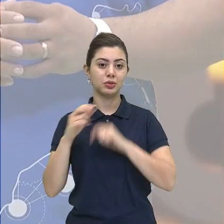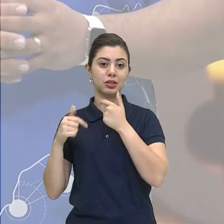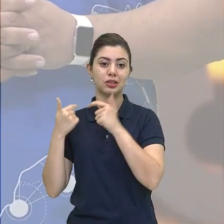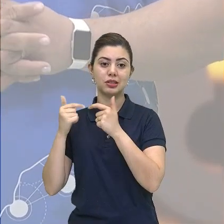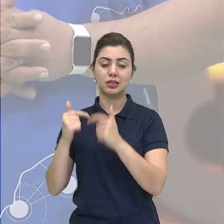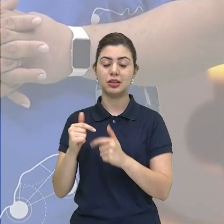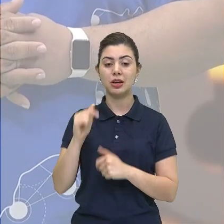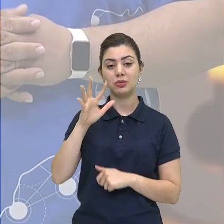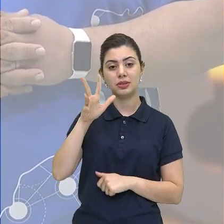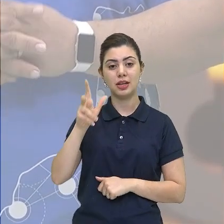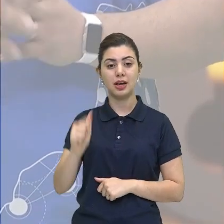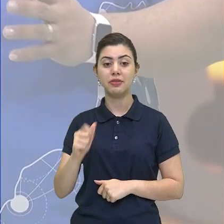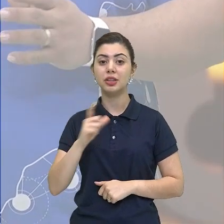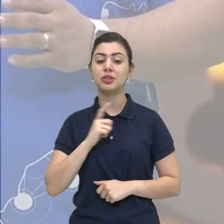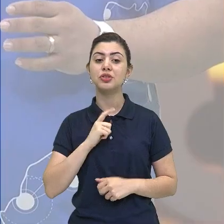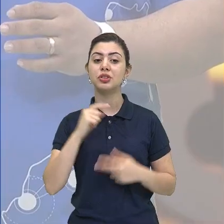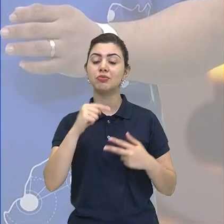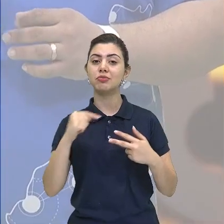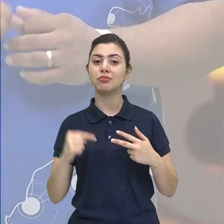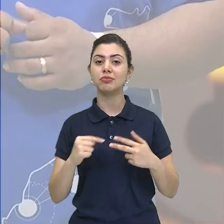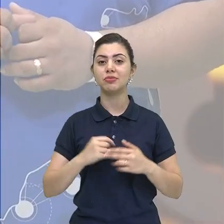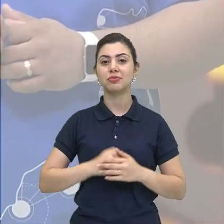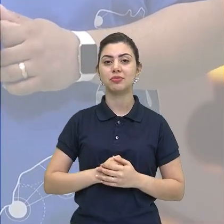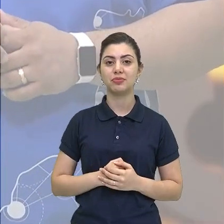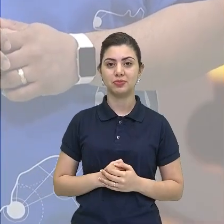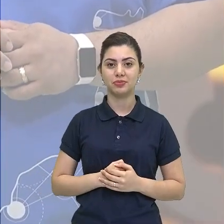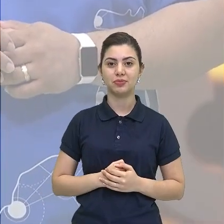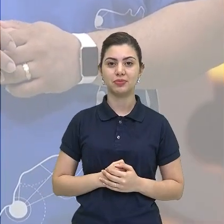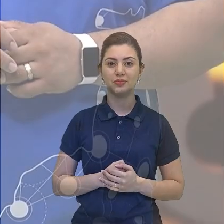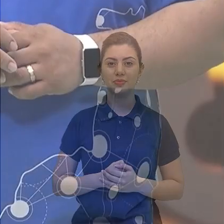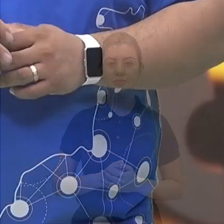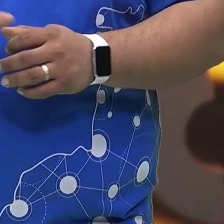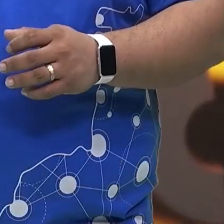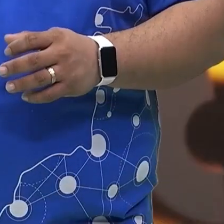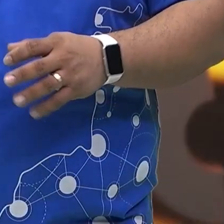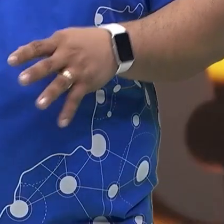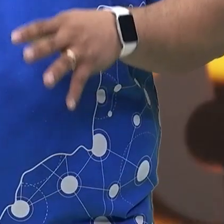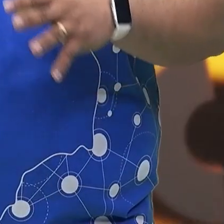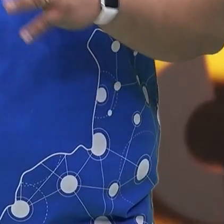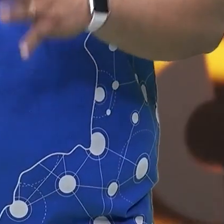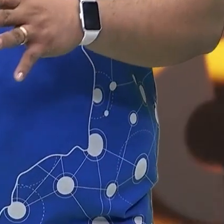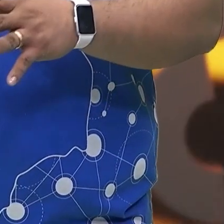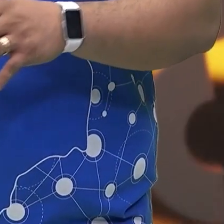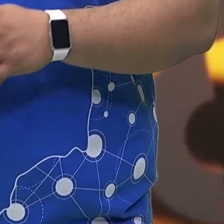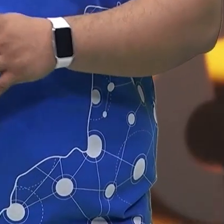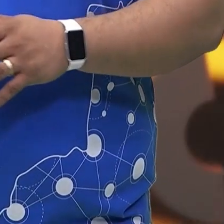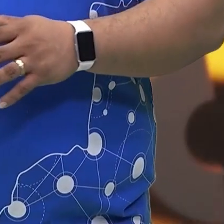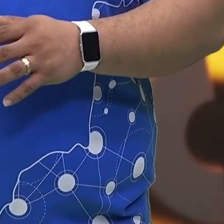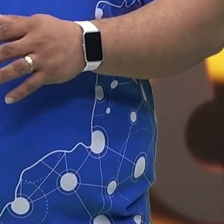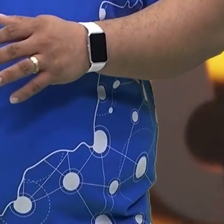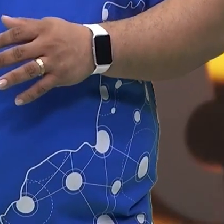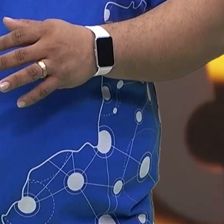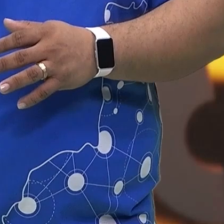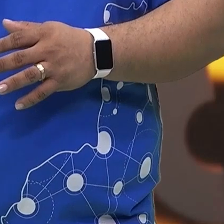africanas apresentavam culto aos ancestrais como intermediários entre os vivos e o divino. Nós vamos ter também